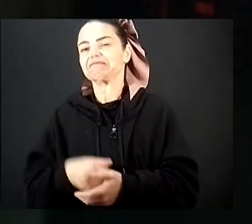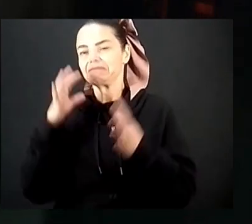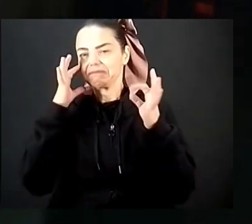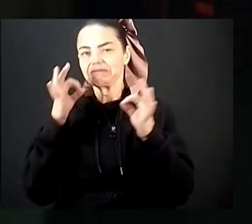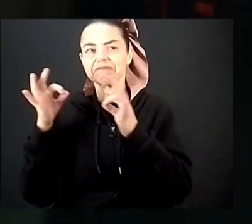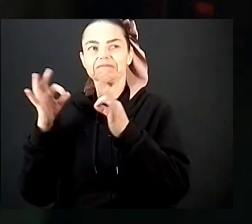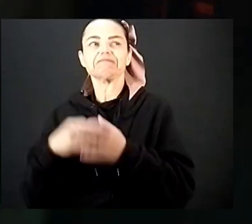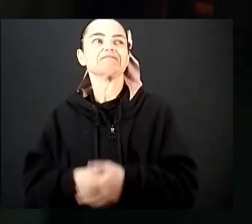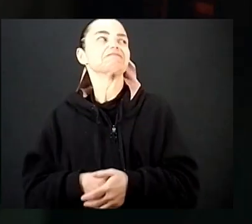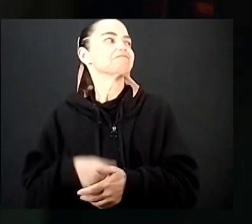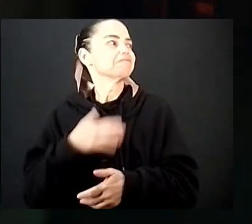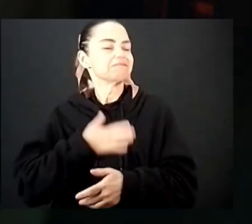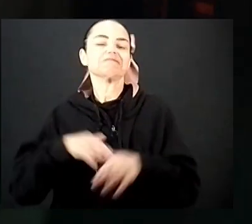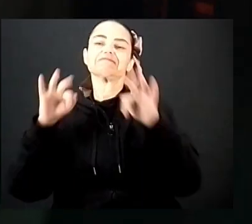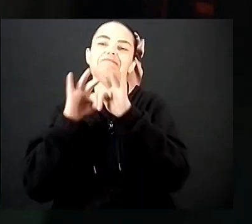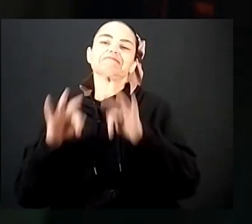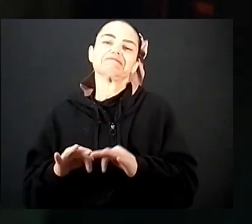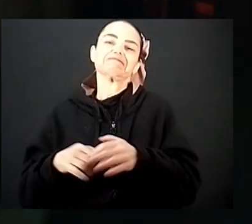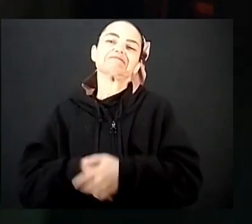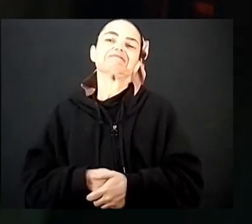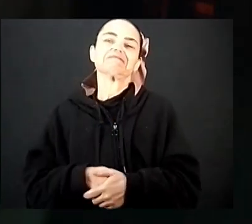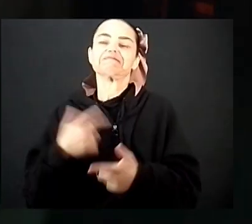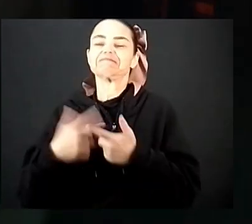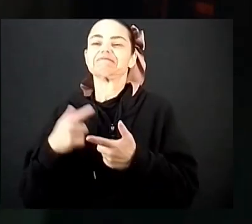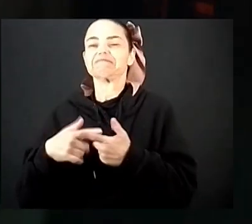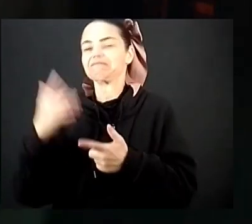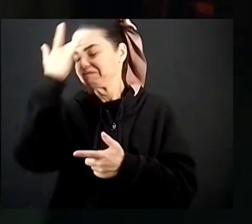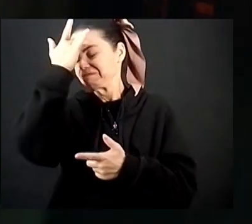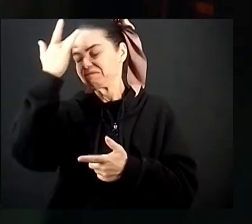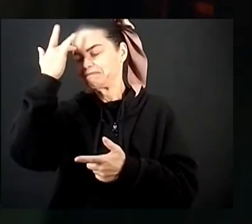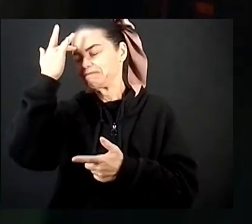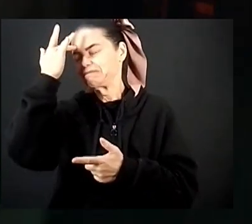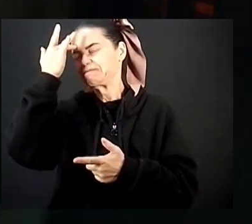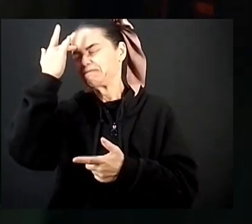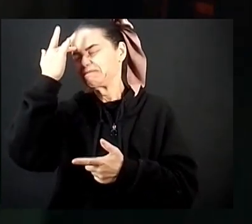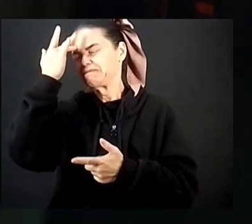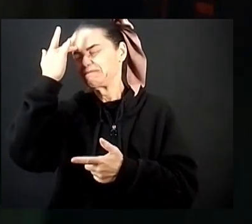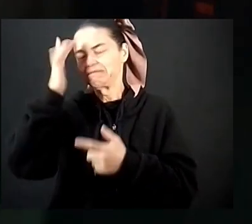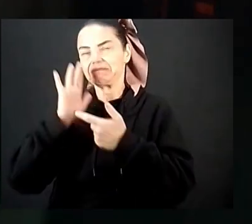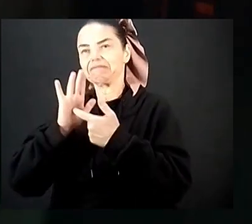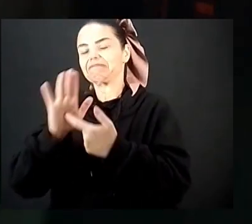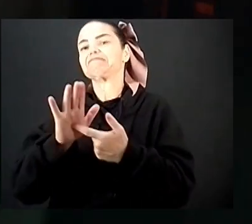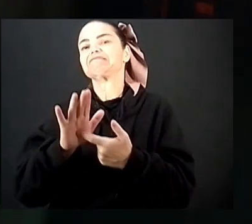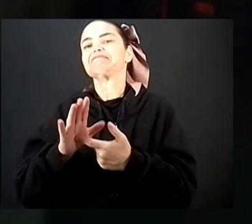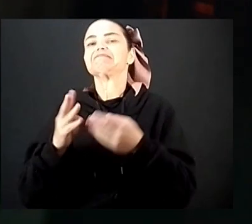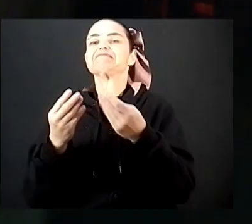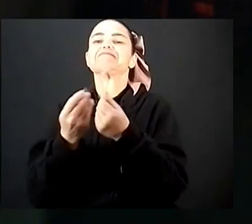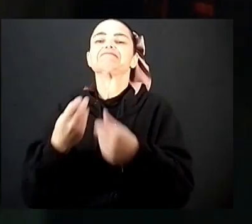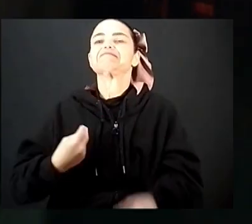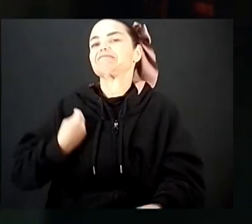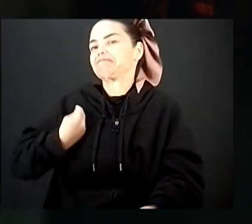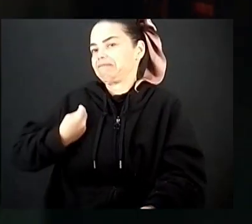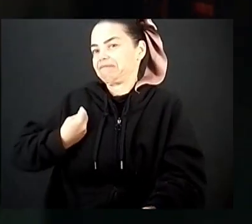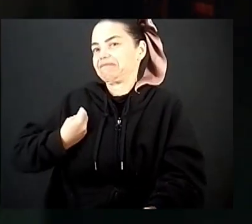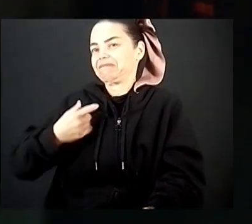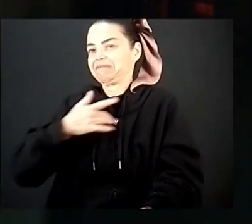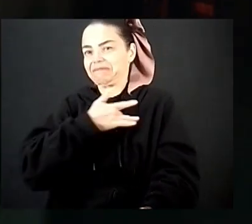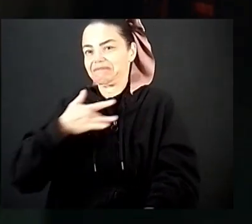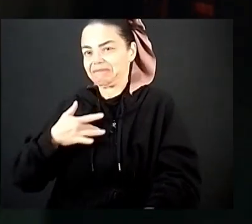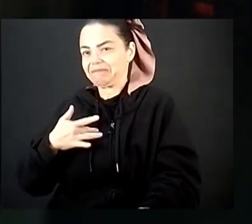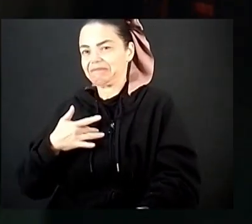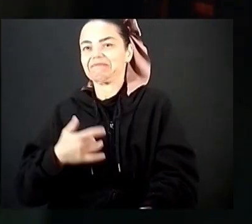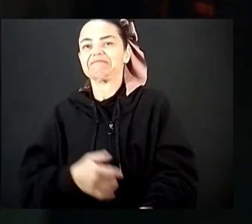já fica muito feliz, porque a saúde mental, ela reflete na sua qualidade de vida e na sua saúde física. Isso é